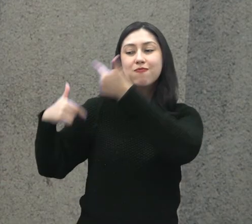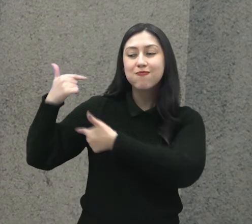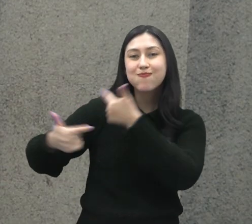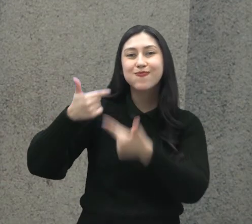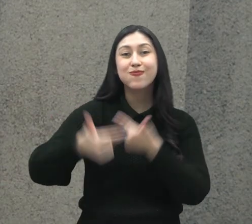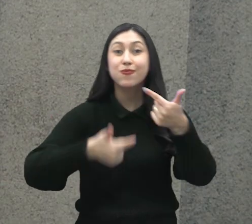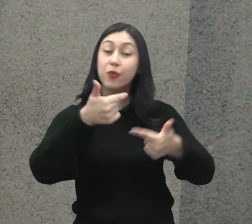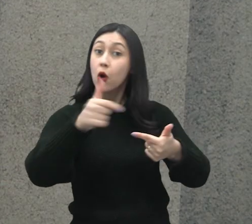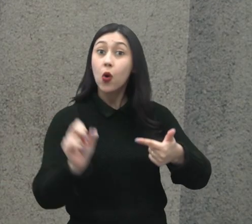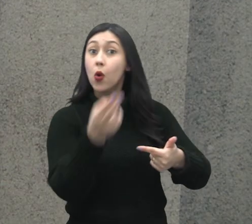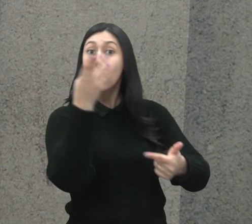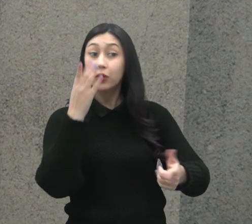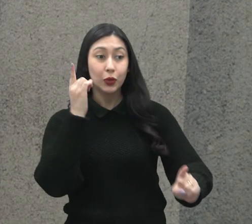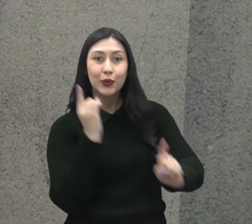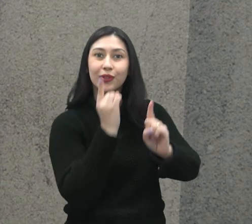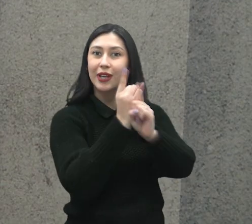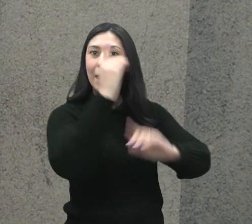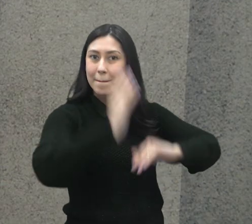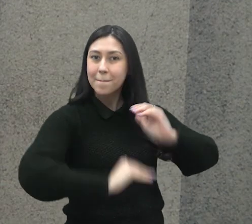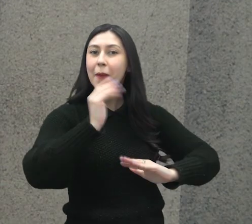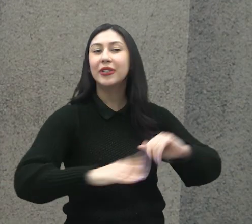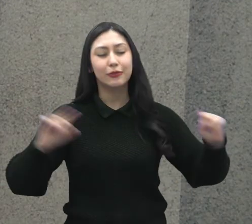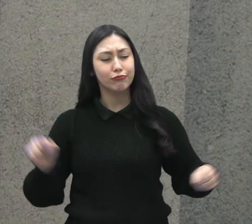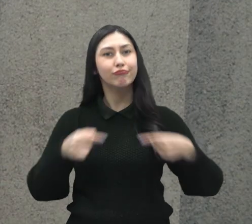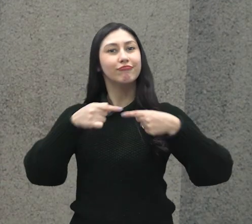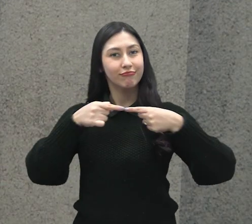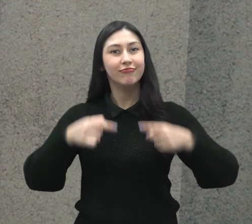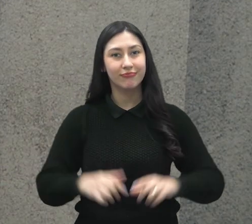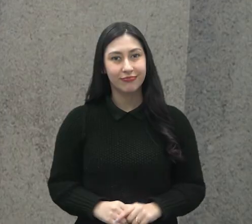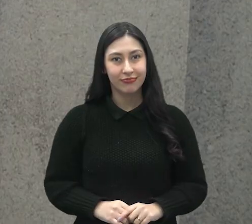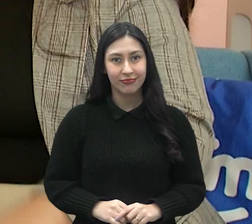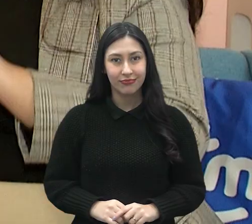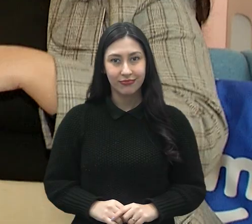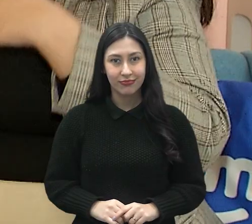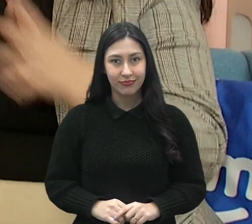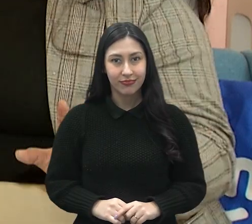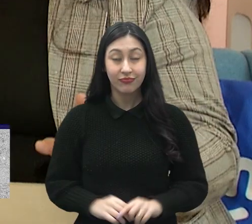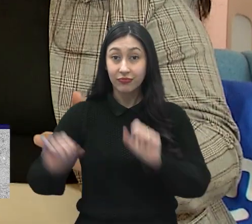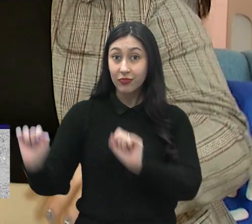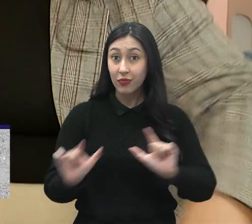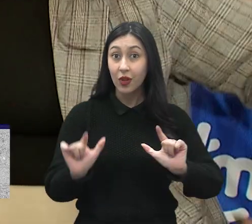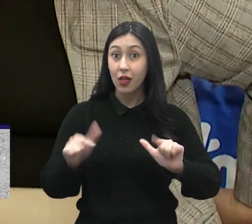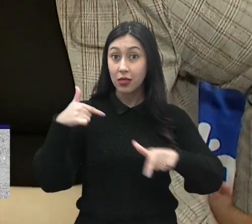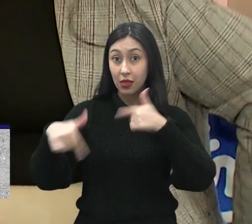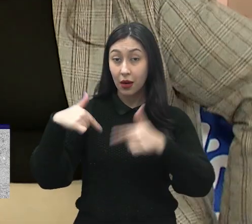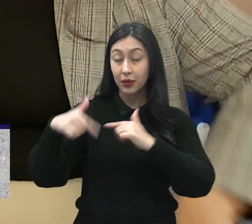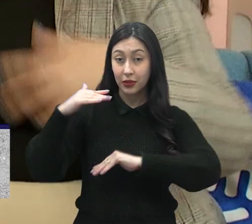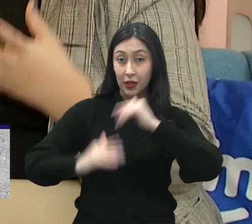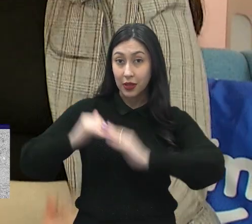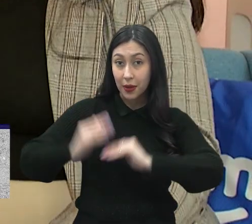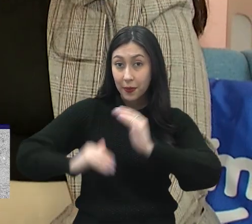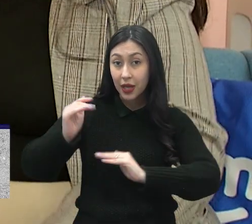ou encontrar uma atividade com a qual realmente se identifiquem. E no quadro Mercado na